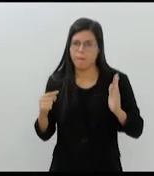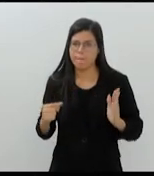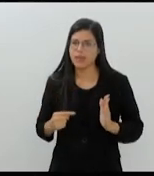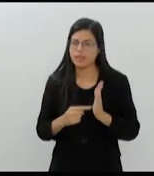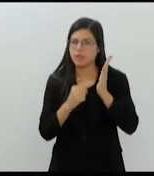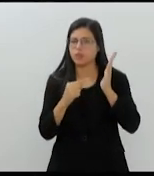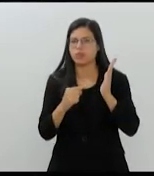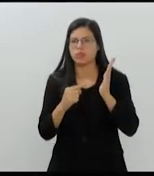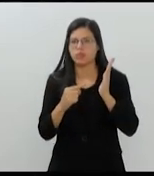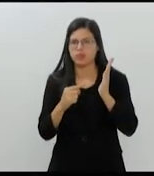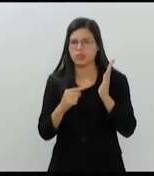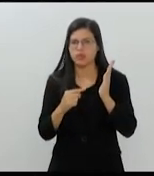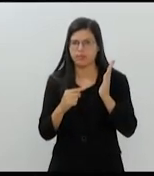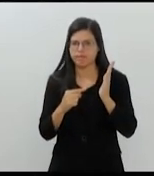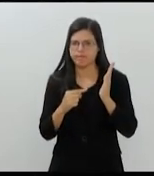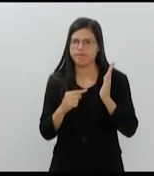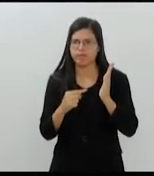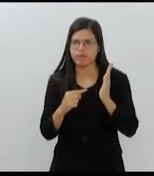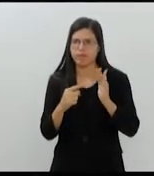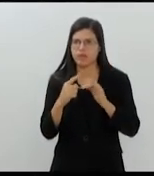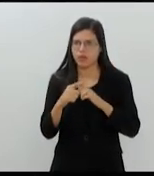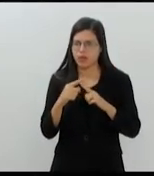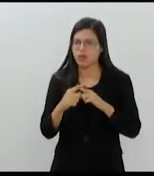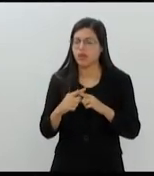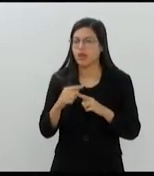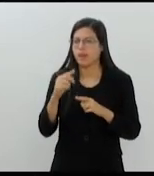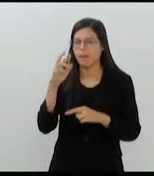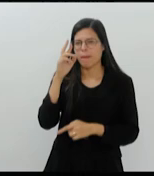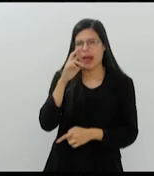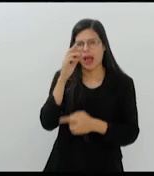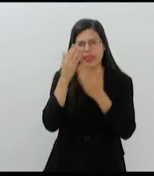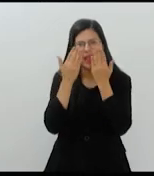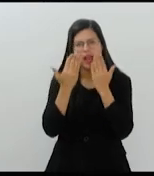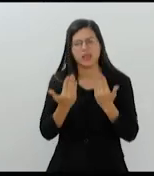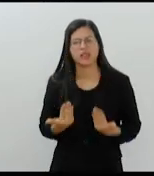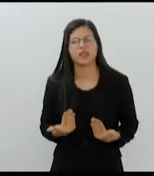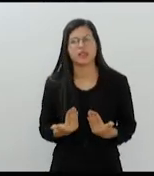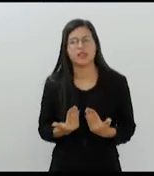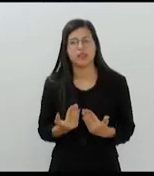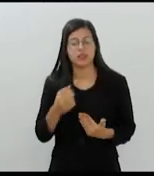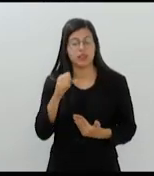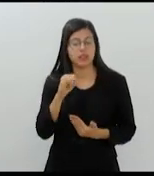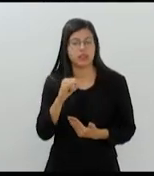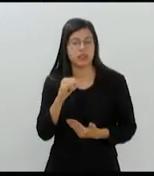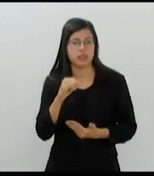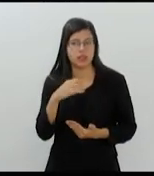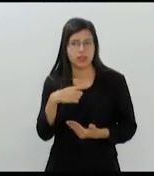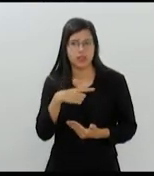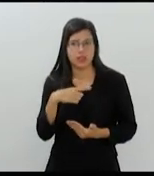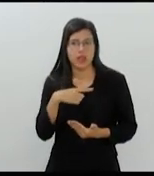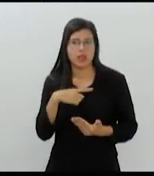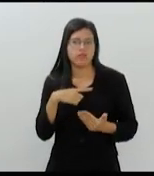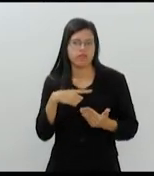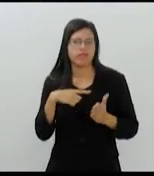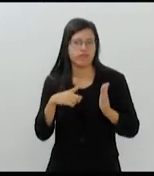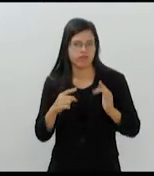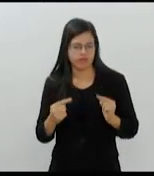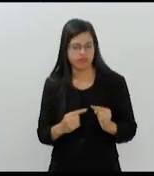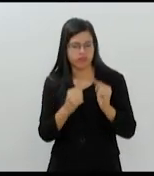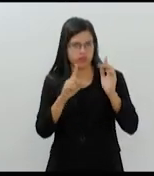tudo efetivado, para ver se tudo isso guarda legalidade.